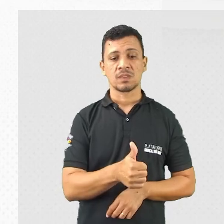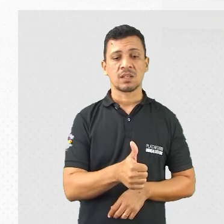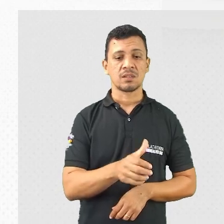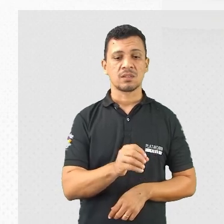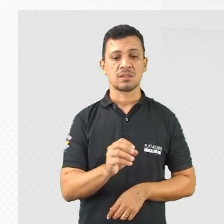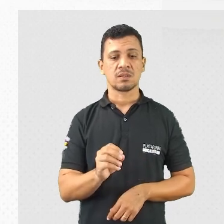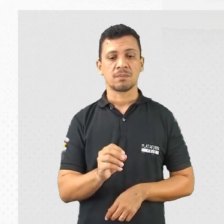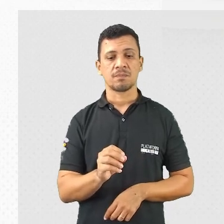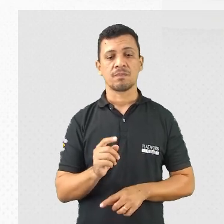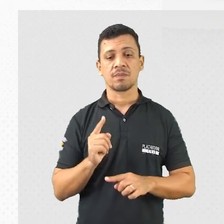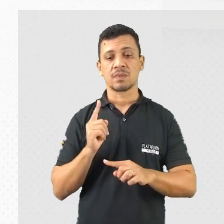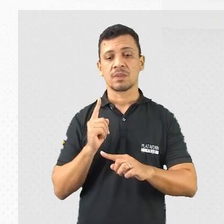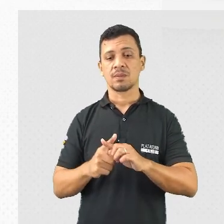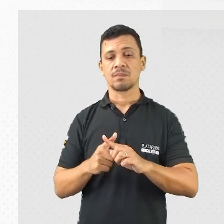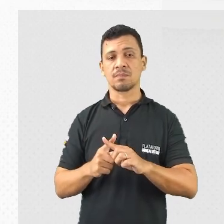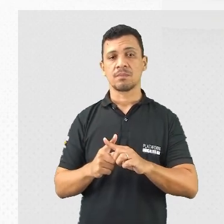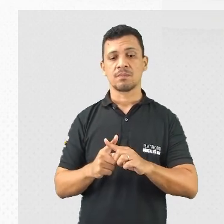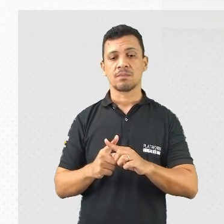100